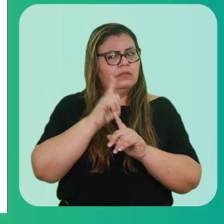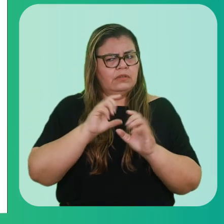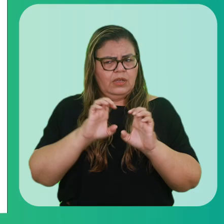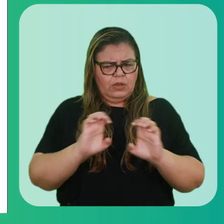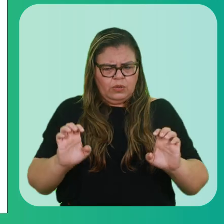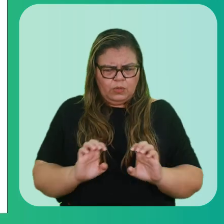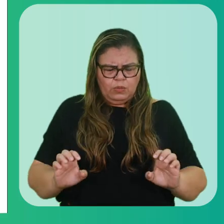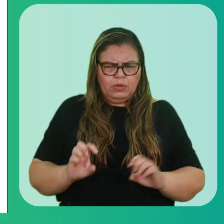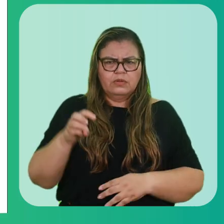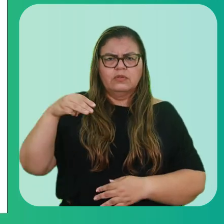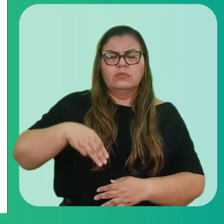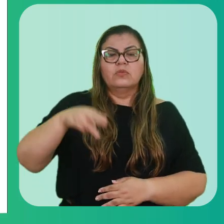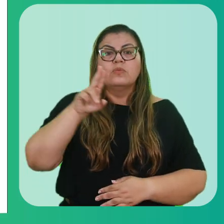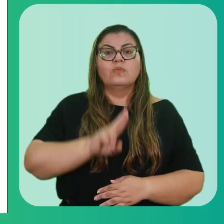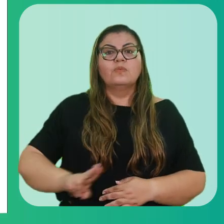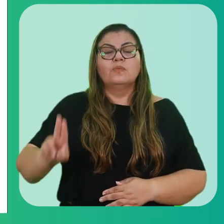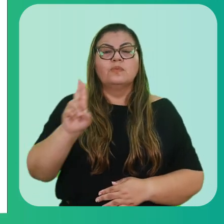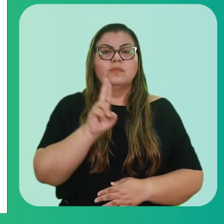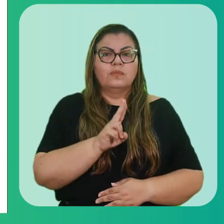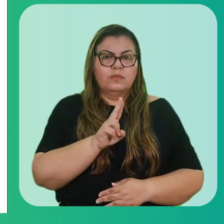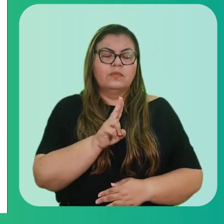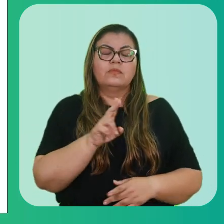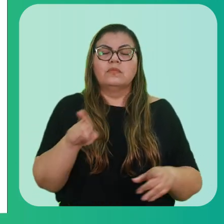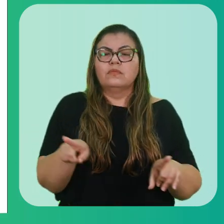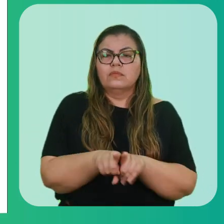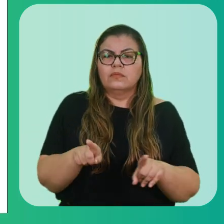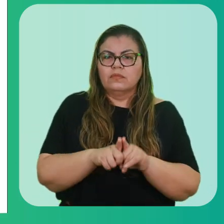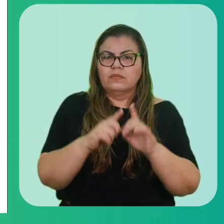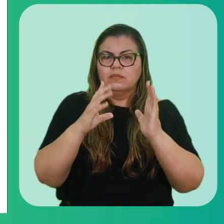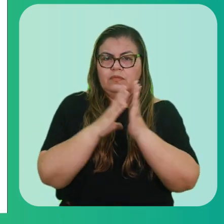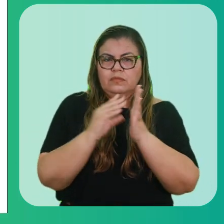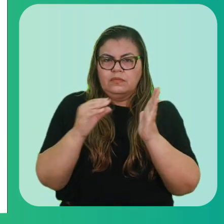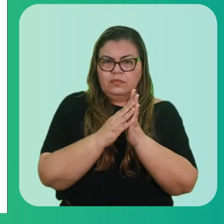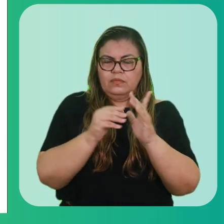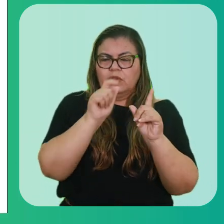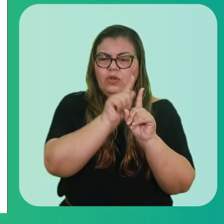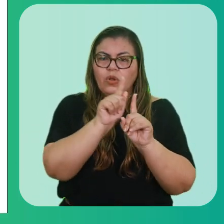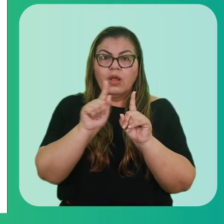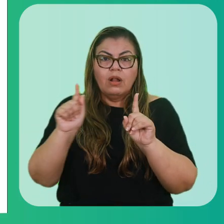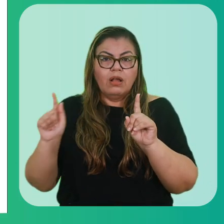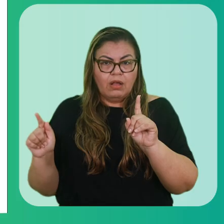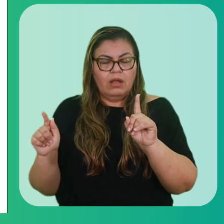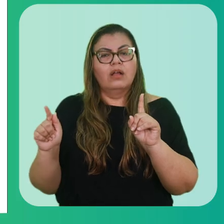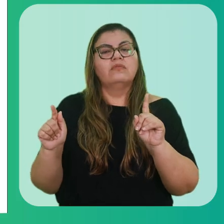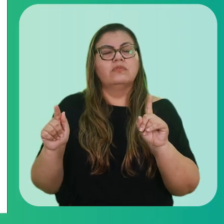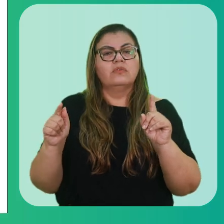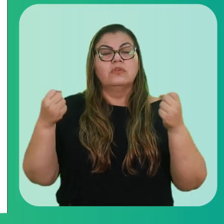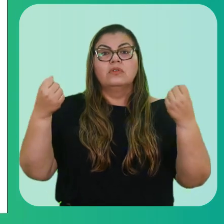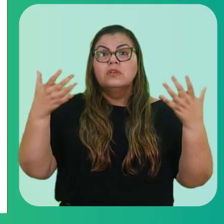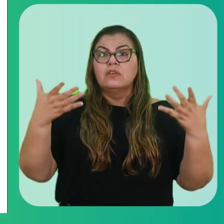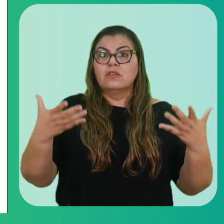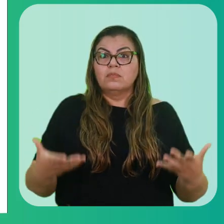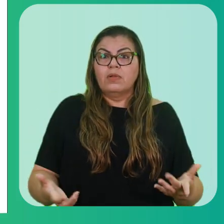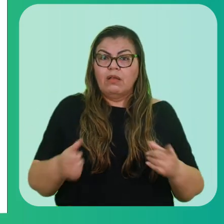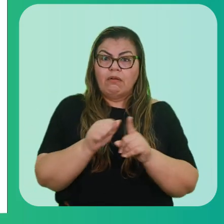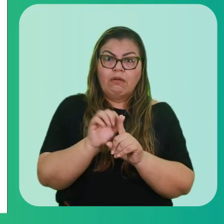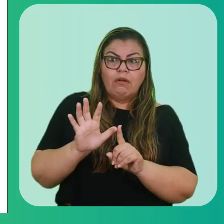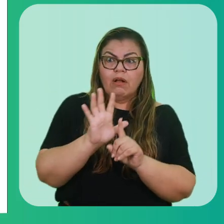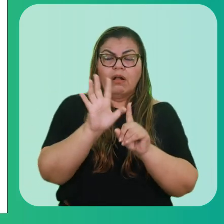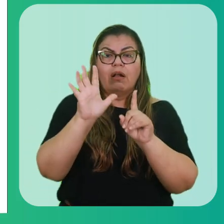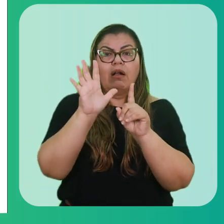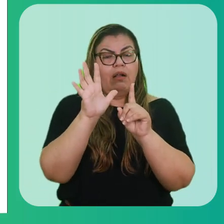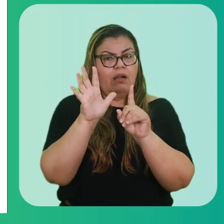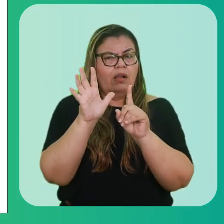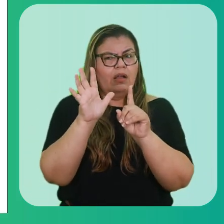equações matemáticas a gente pode utilizar, bem como também modelos gráficos que possam tratar do comportamento